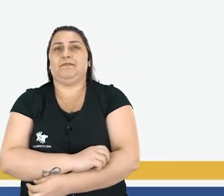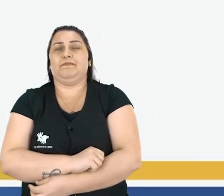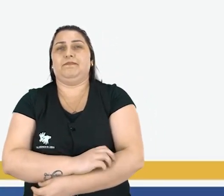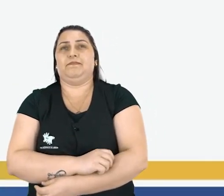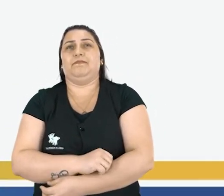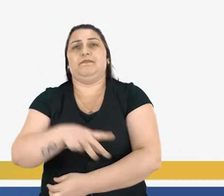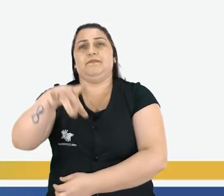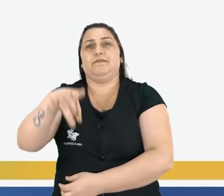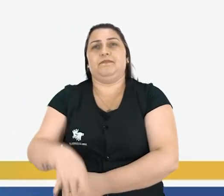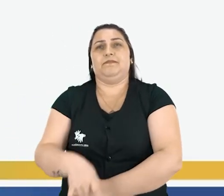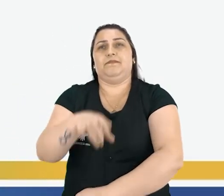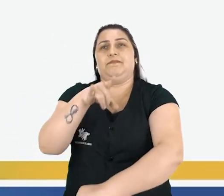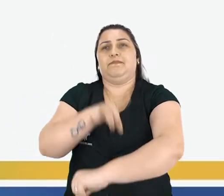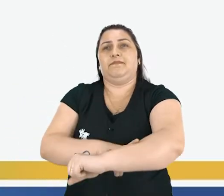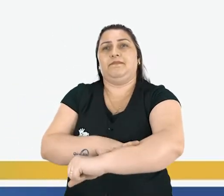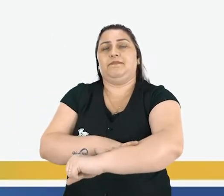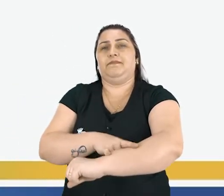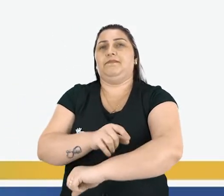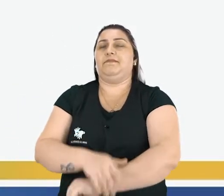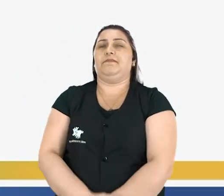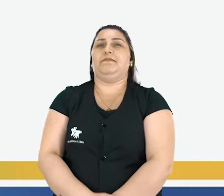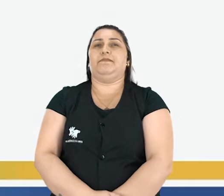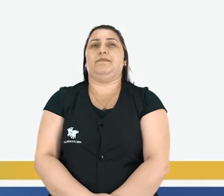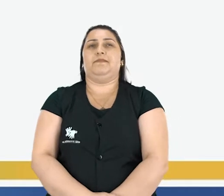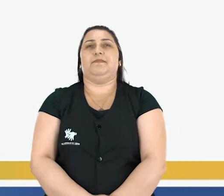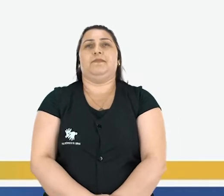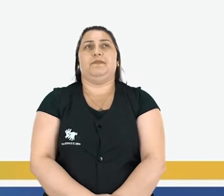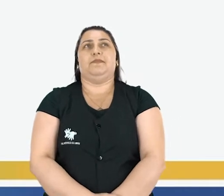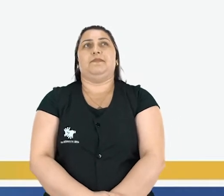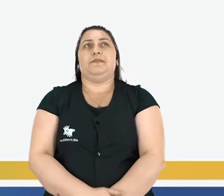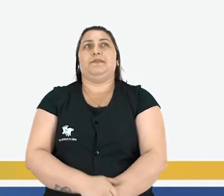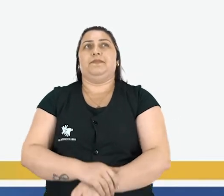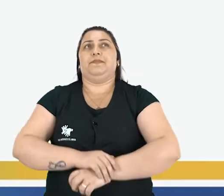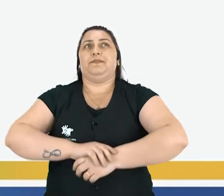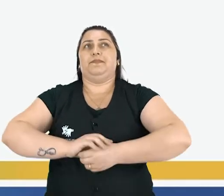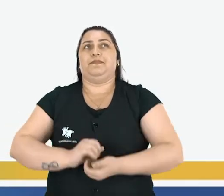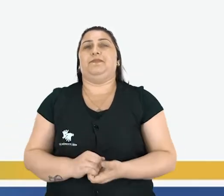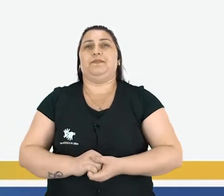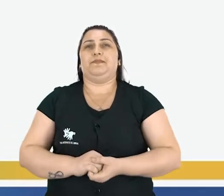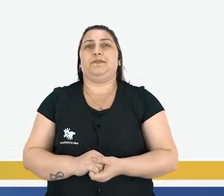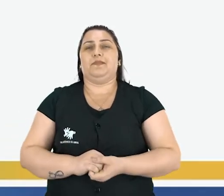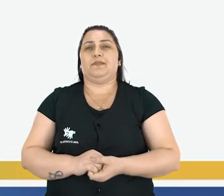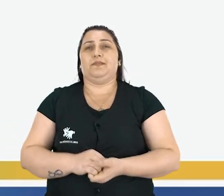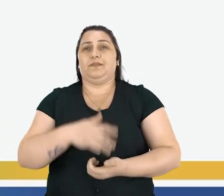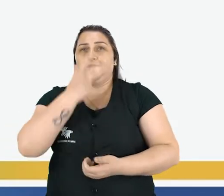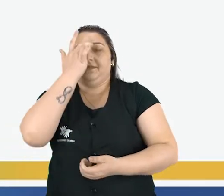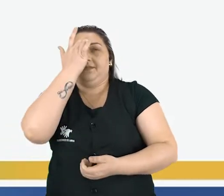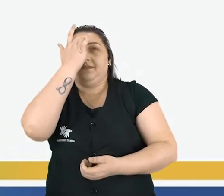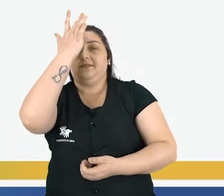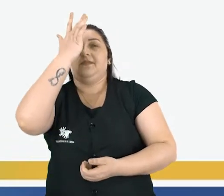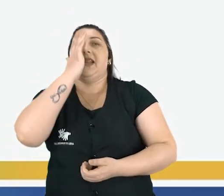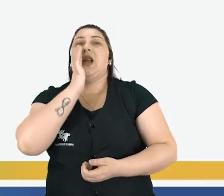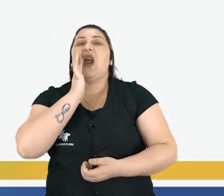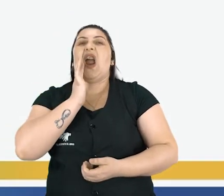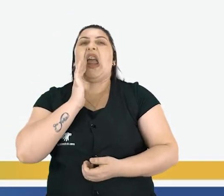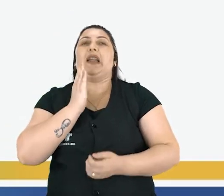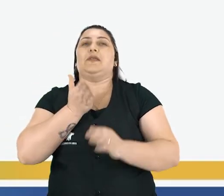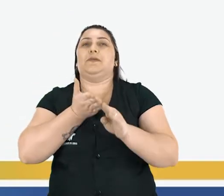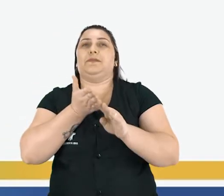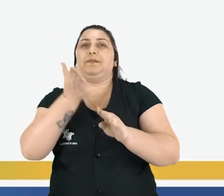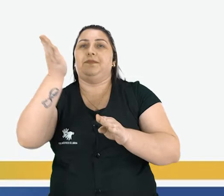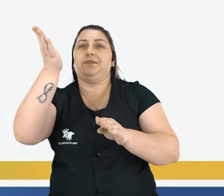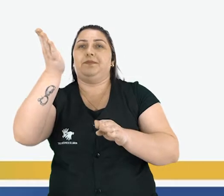só Sobrou um a primeira palavra que está logo aí banheiro Então ficou bem fácil Vamos